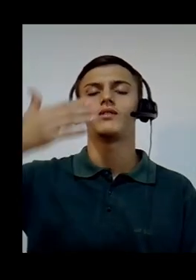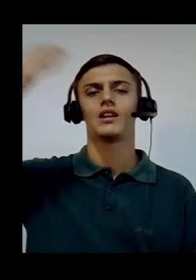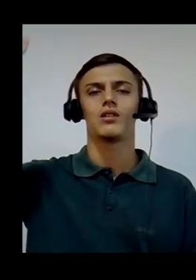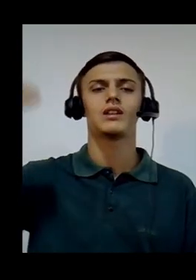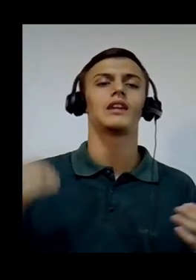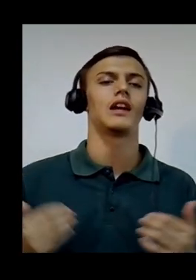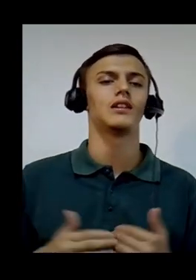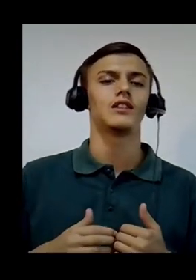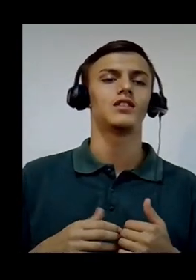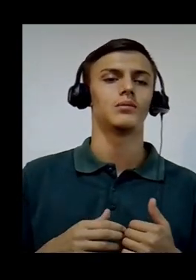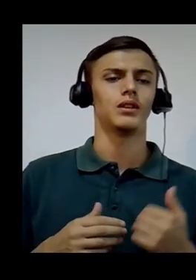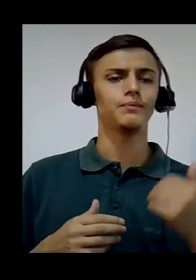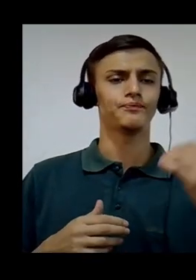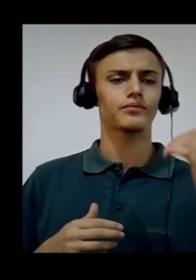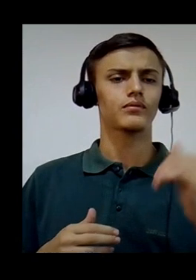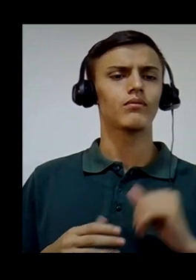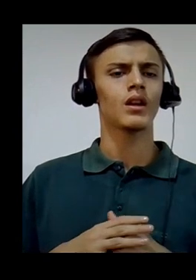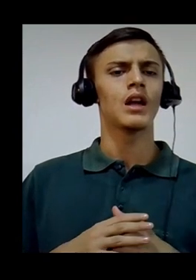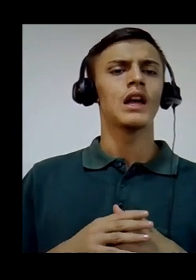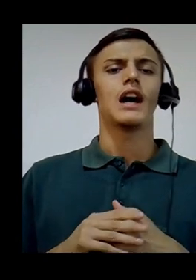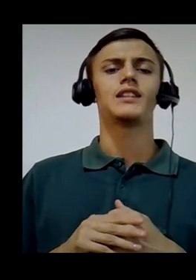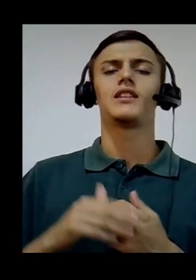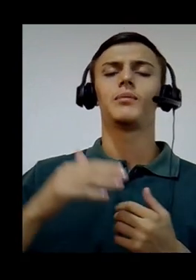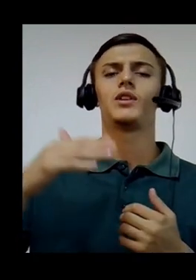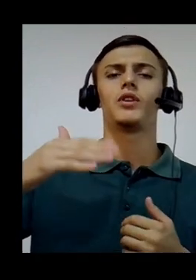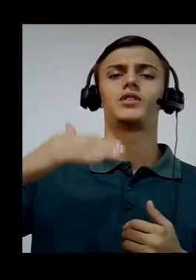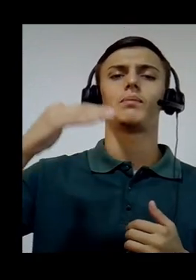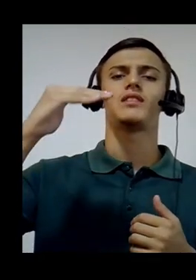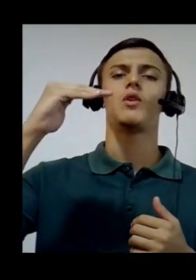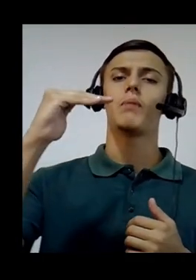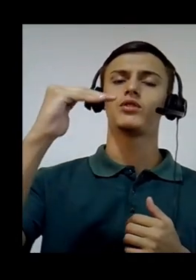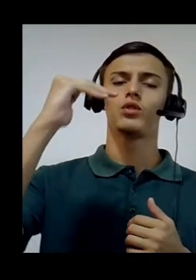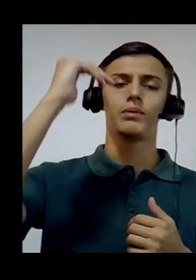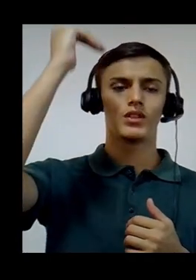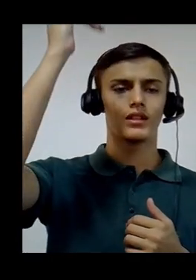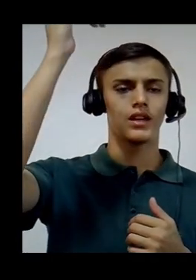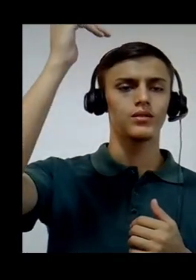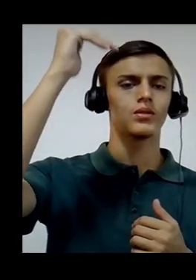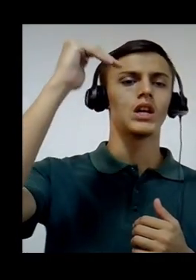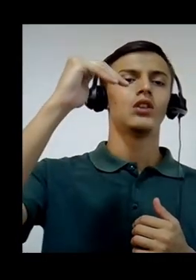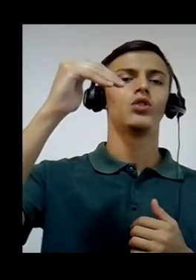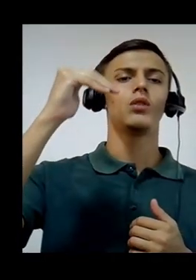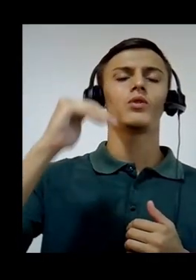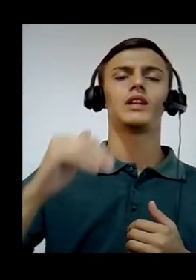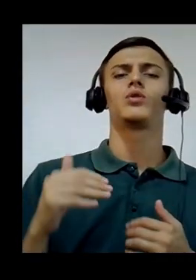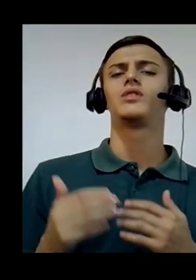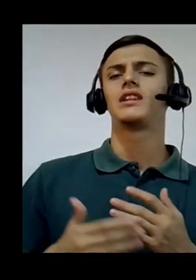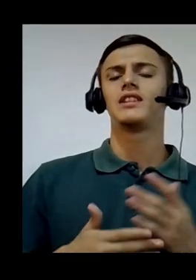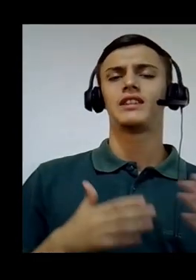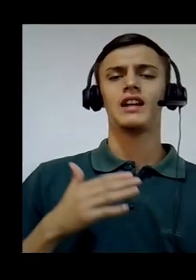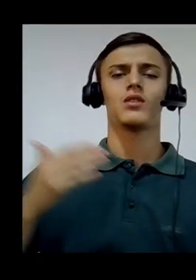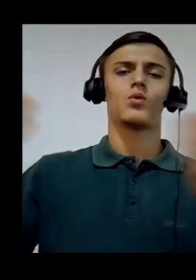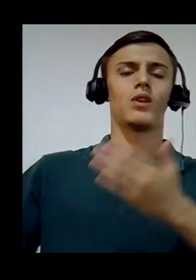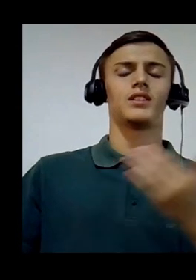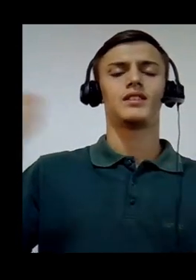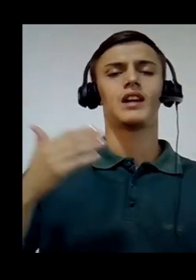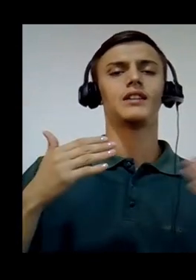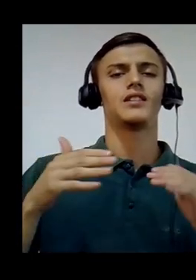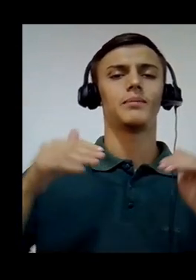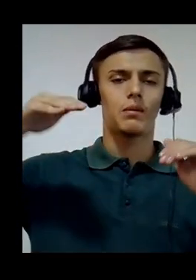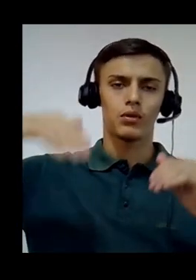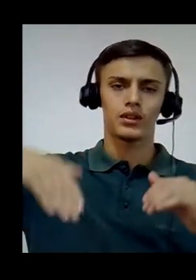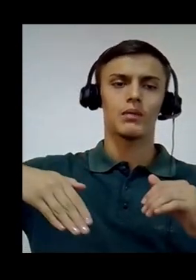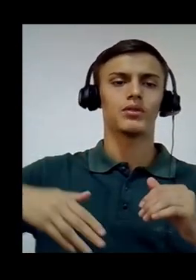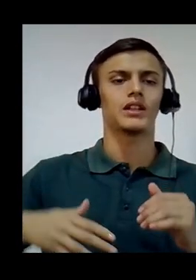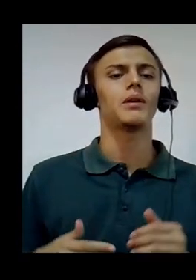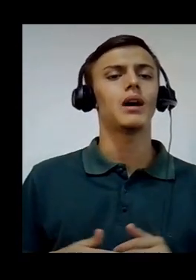atropele a escada e venha causar queda lá de cima, né. A escada também não pode ultrapassar 1 metro do piso de acesso. Toma cuidado com transitar com essa